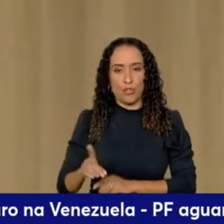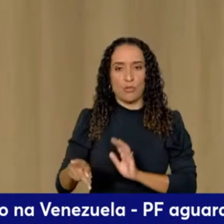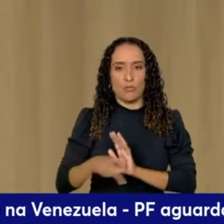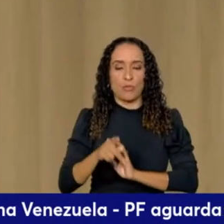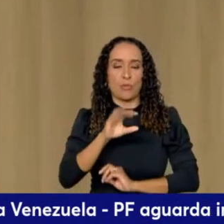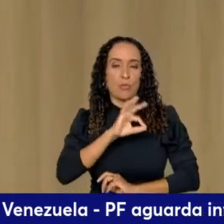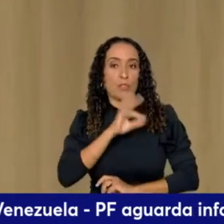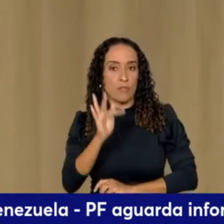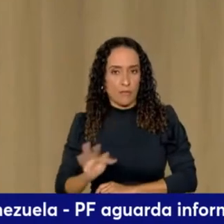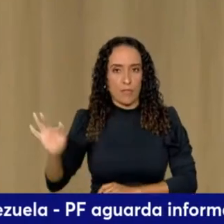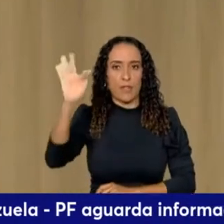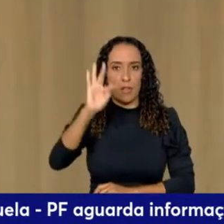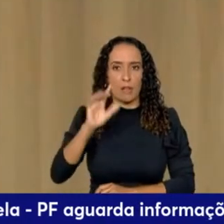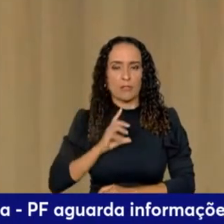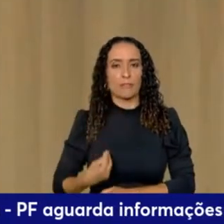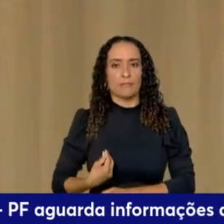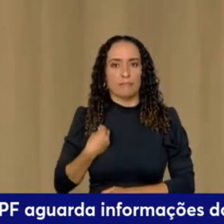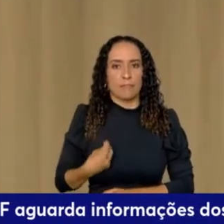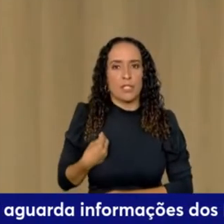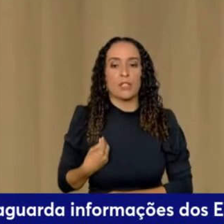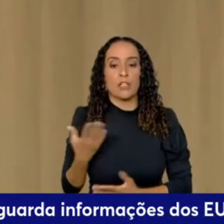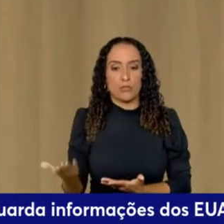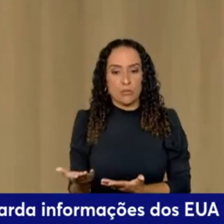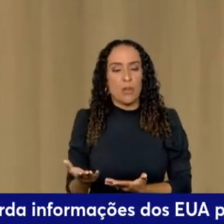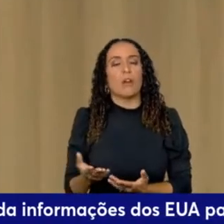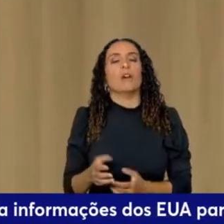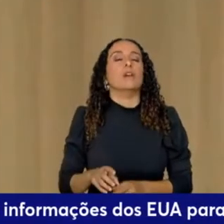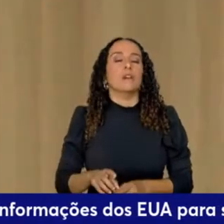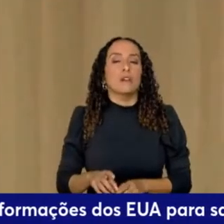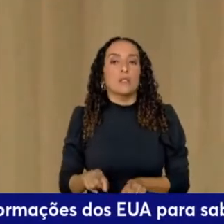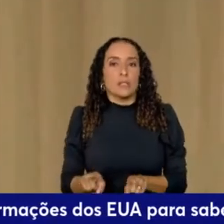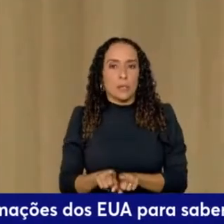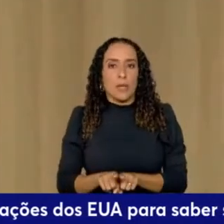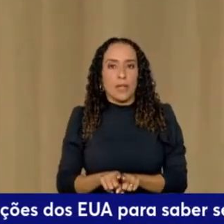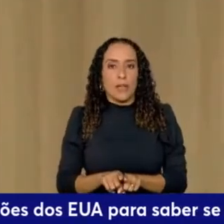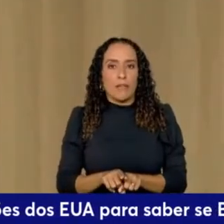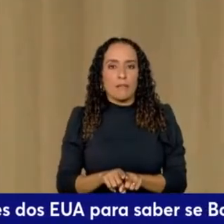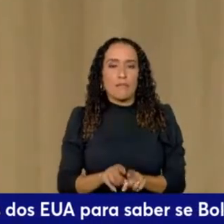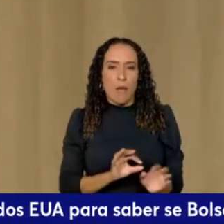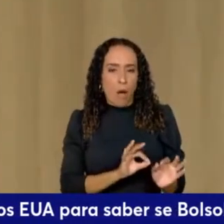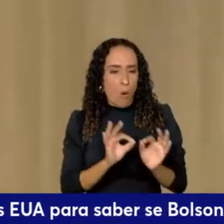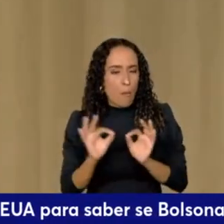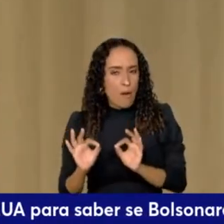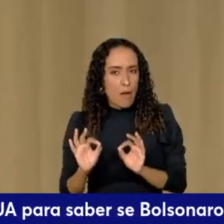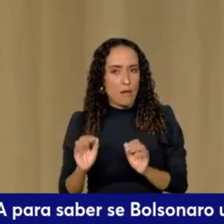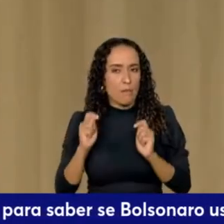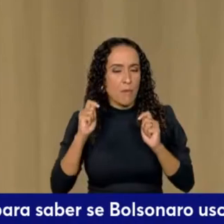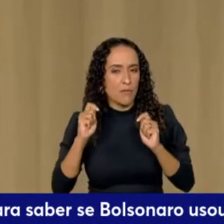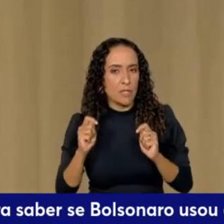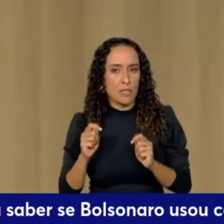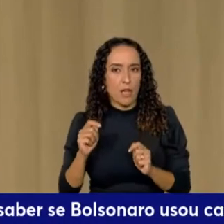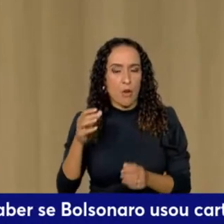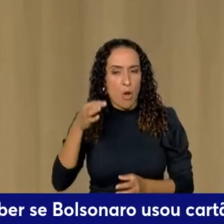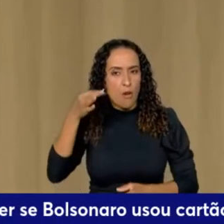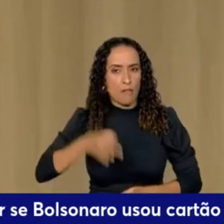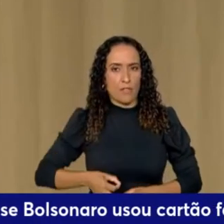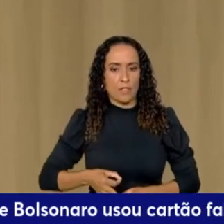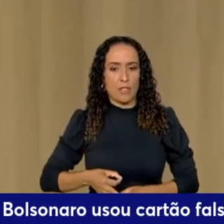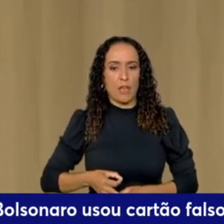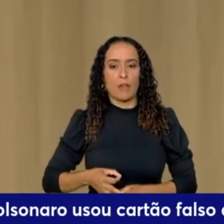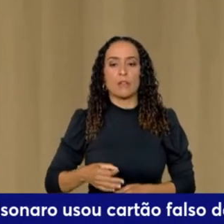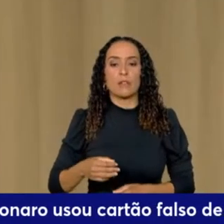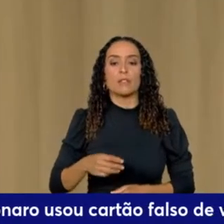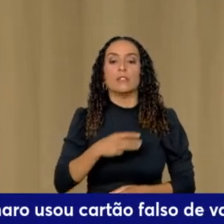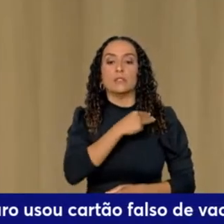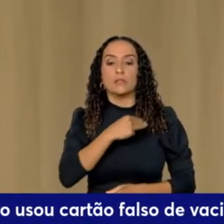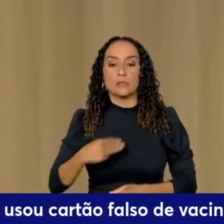Federal que está presente acompanhando esta manifestação oficial do Ministro da Justiça da